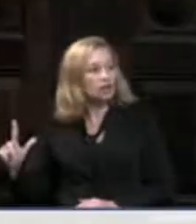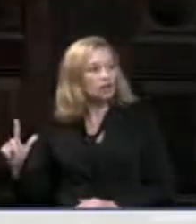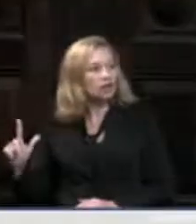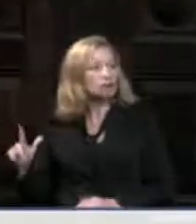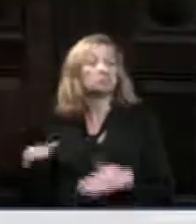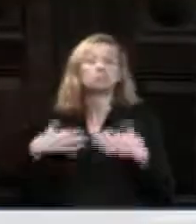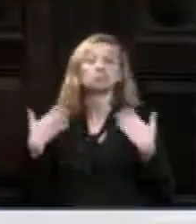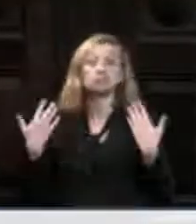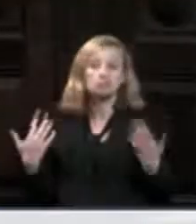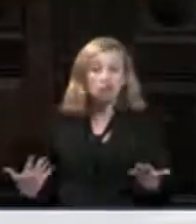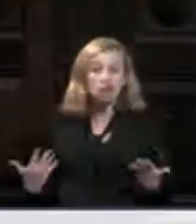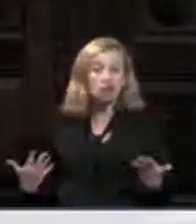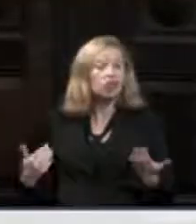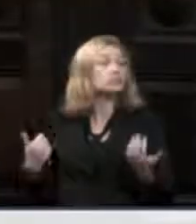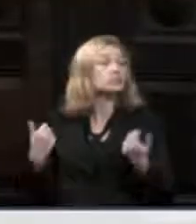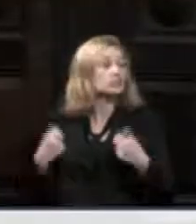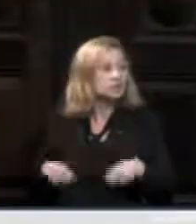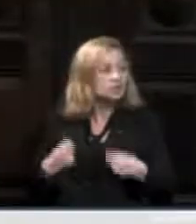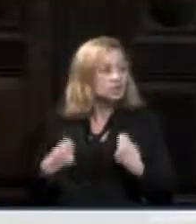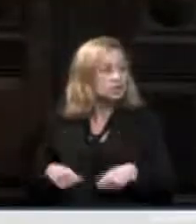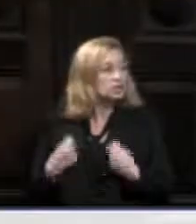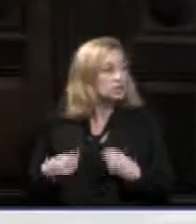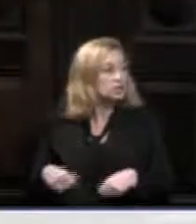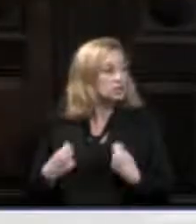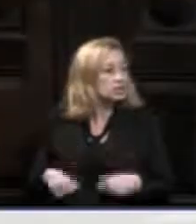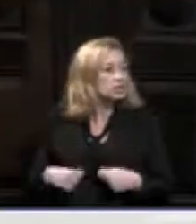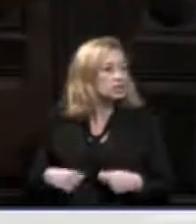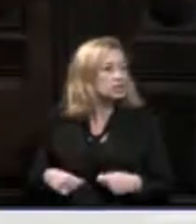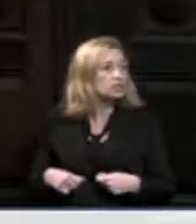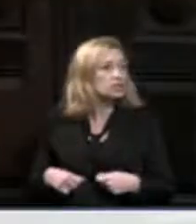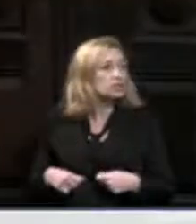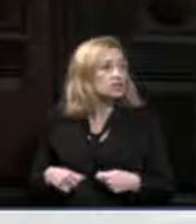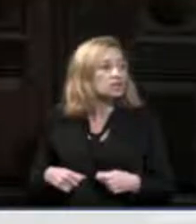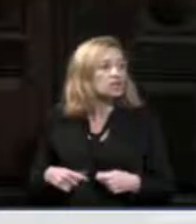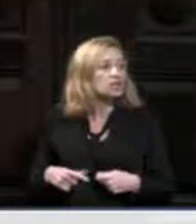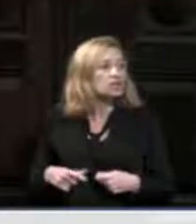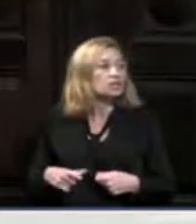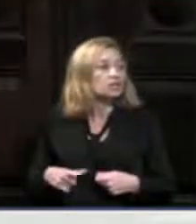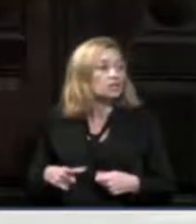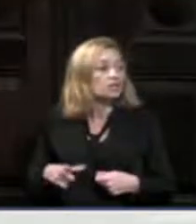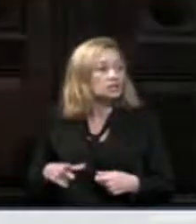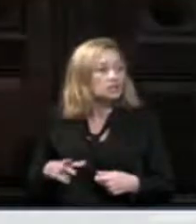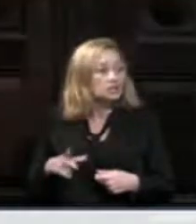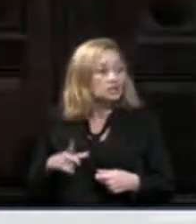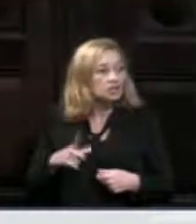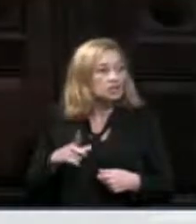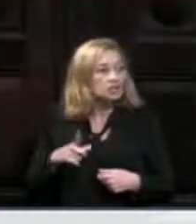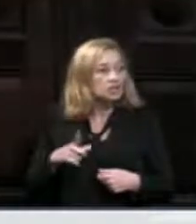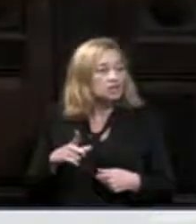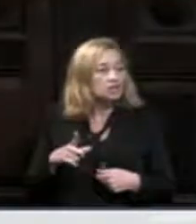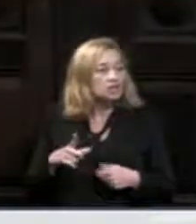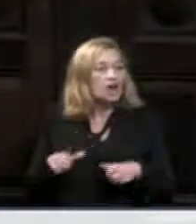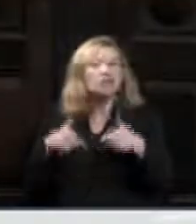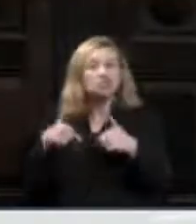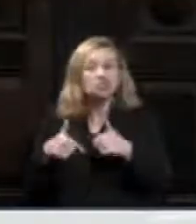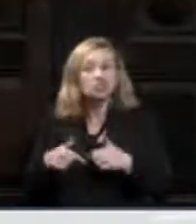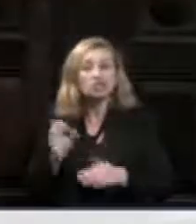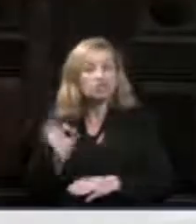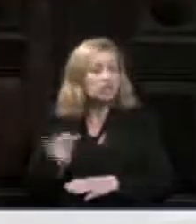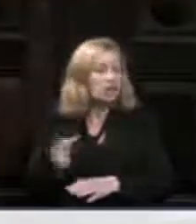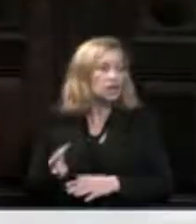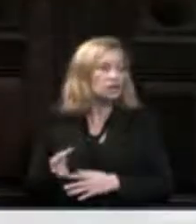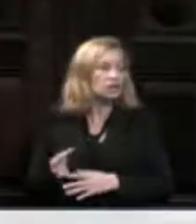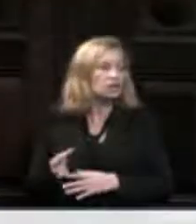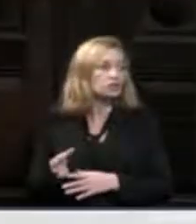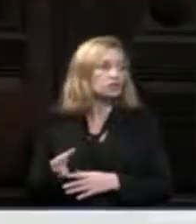Então, tem que haver essa flexibilidade, tem que haver essa sensibilidade social. E é